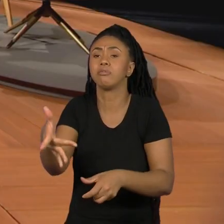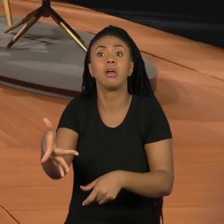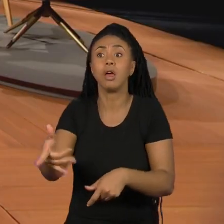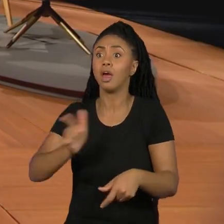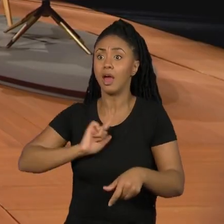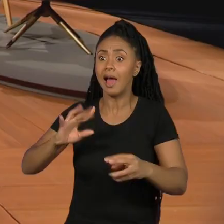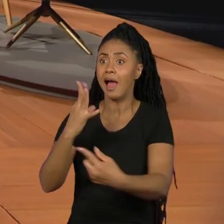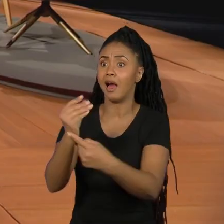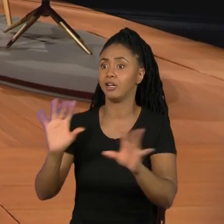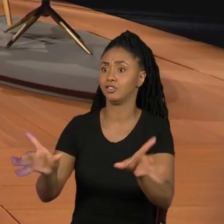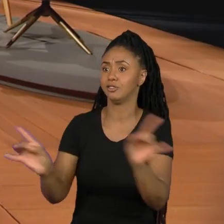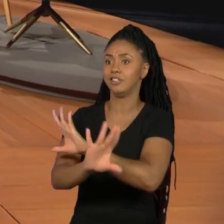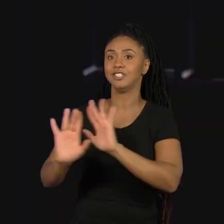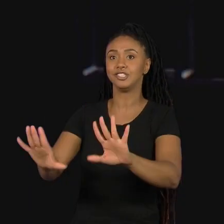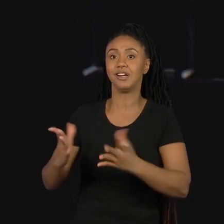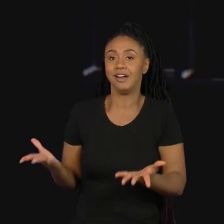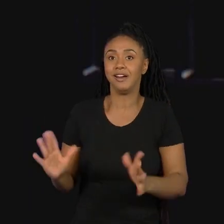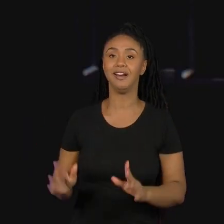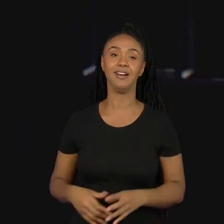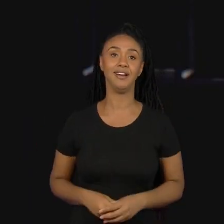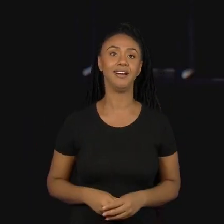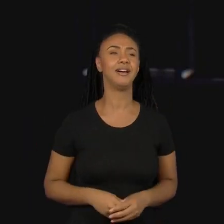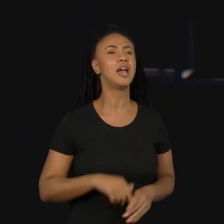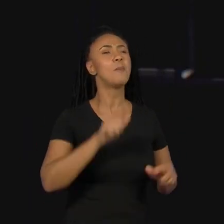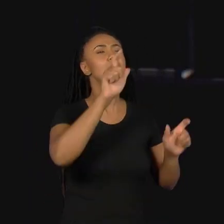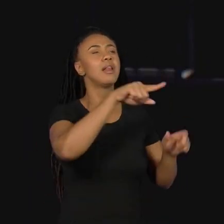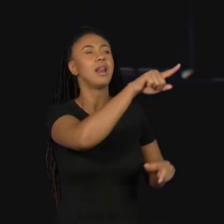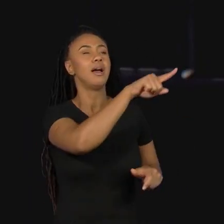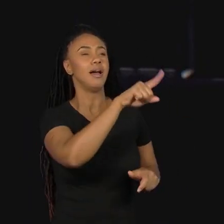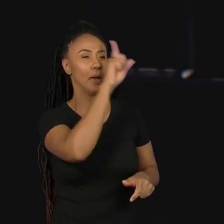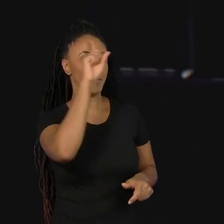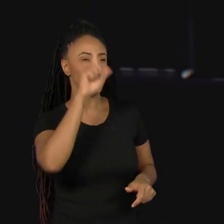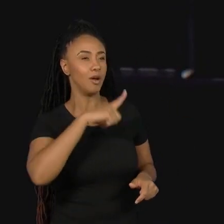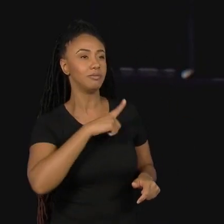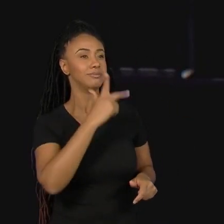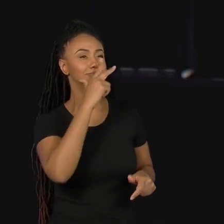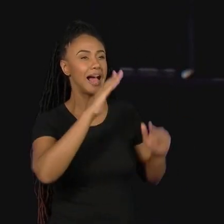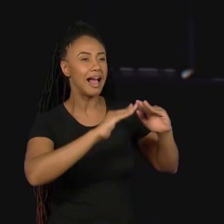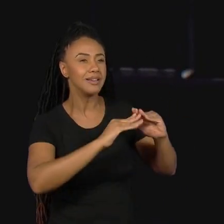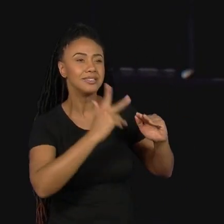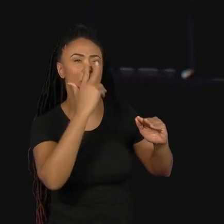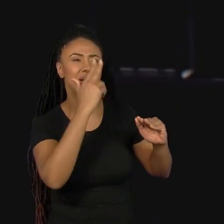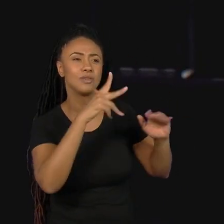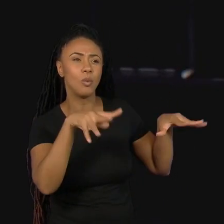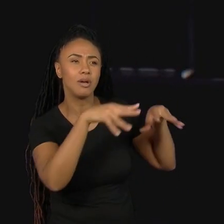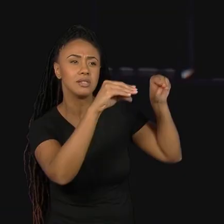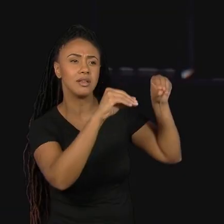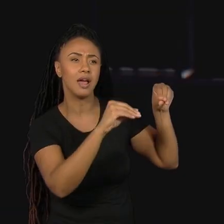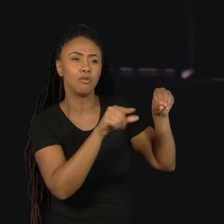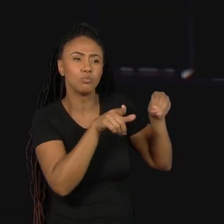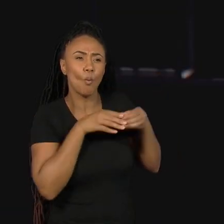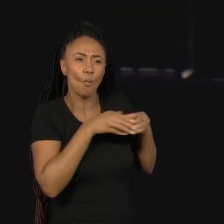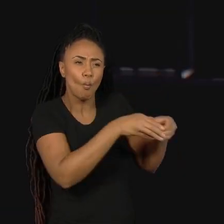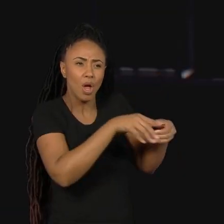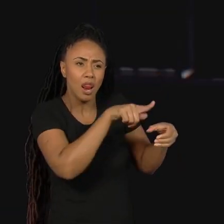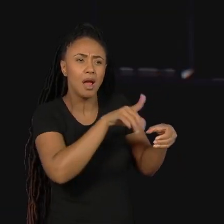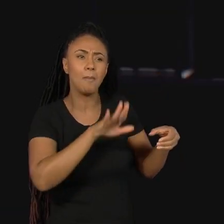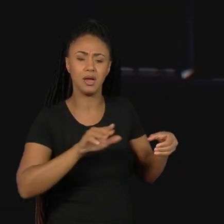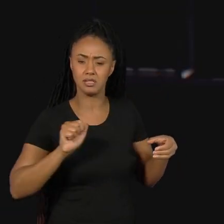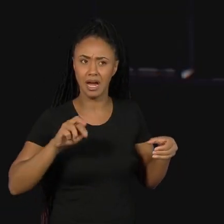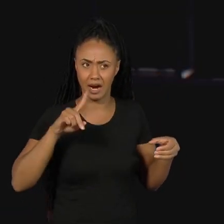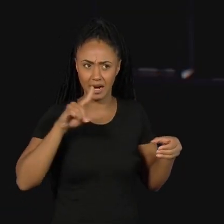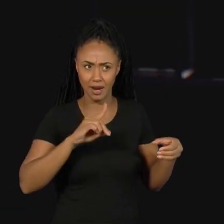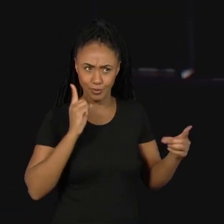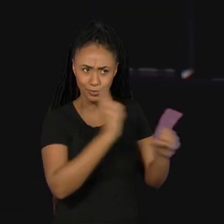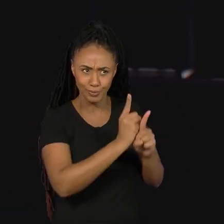E você vivia em Milão numa espécie de castelo, né? Meio escondido, incomunicável, mas o Arnaldo Batista te